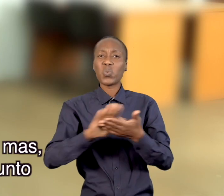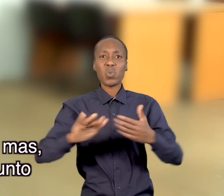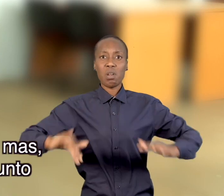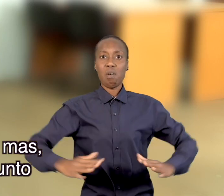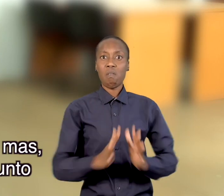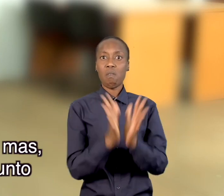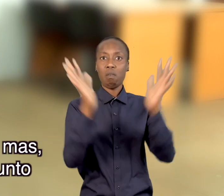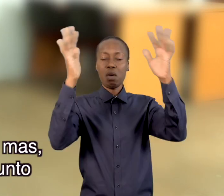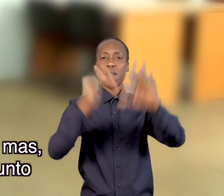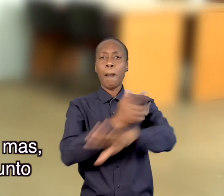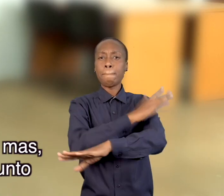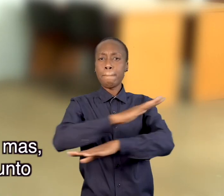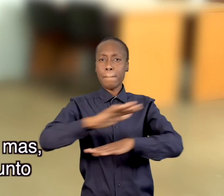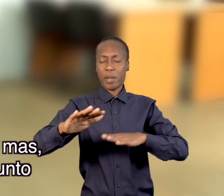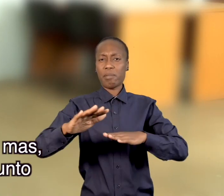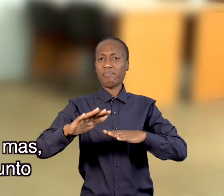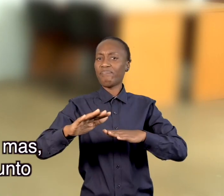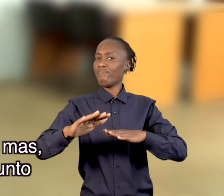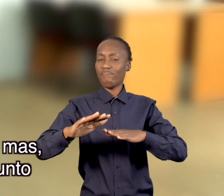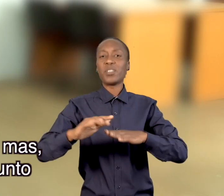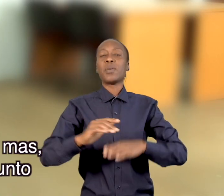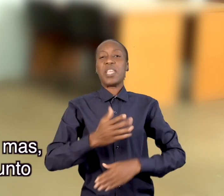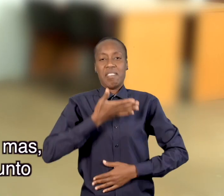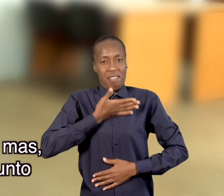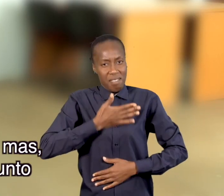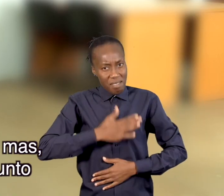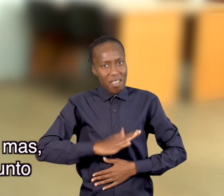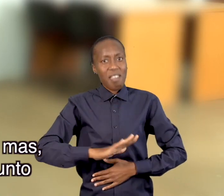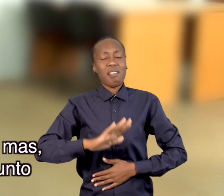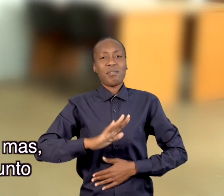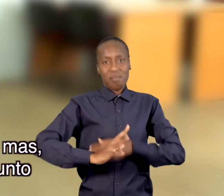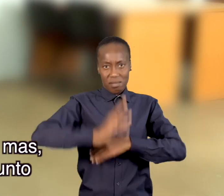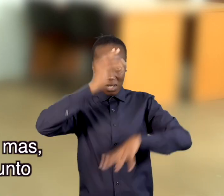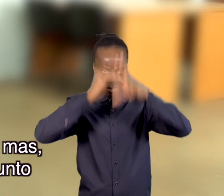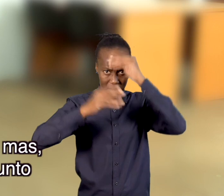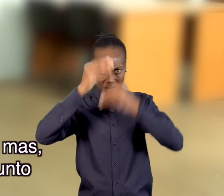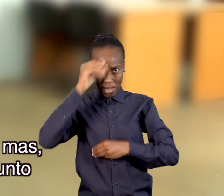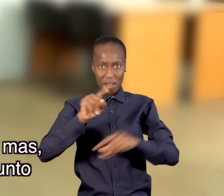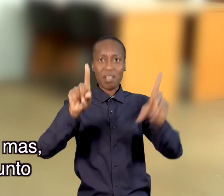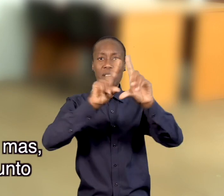Eu nunca, ainda não ouvi dizer sobre mangás, mas gostaria de aprender